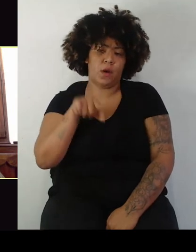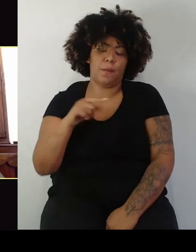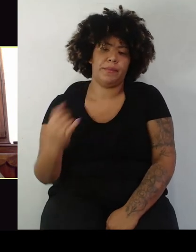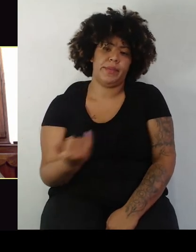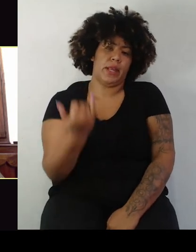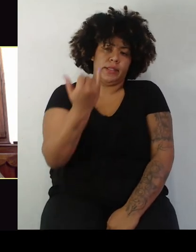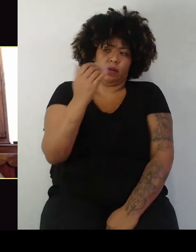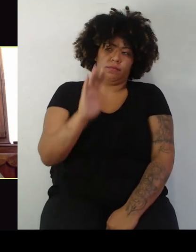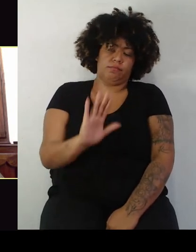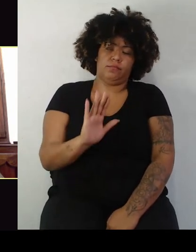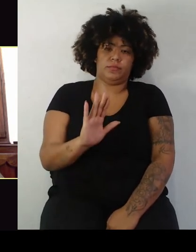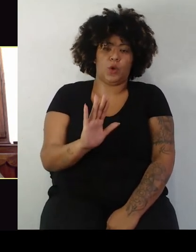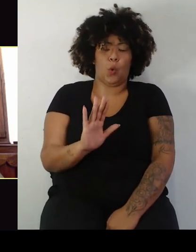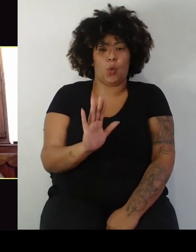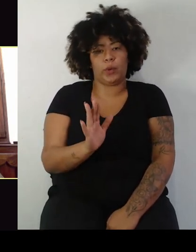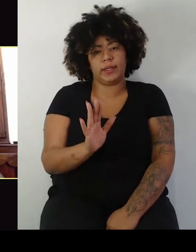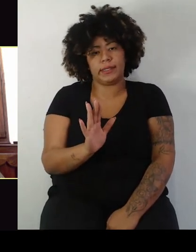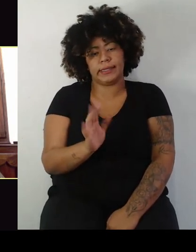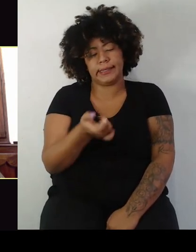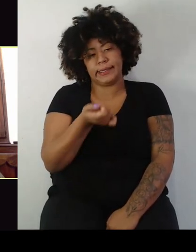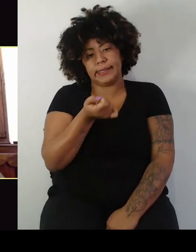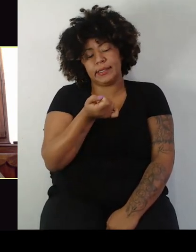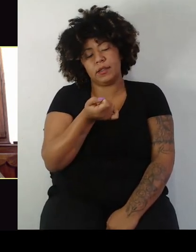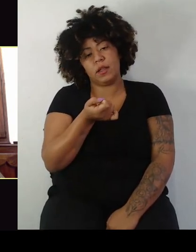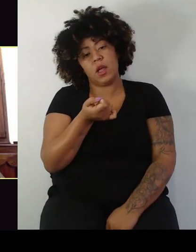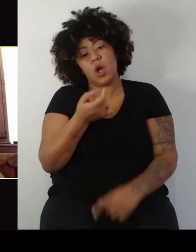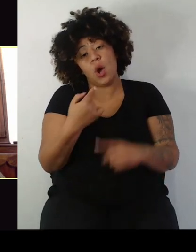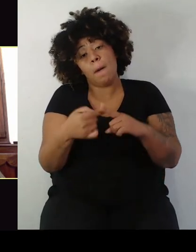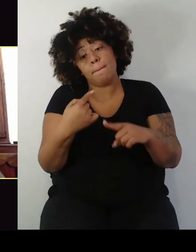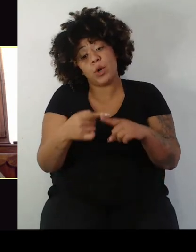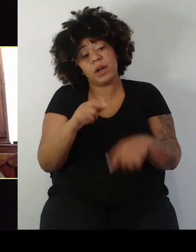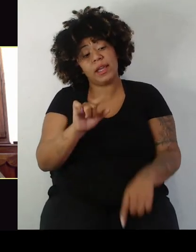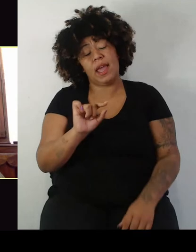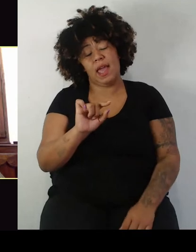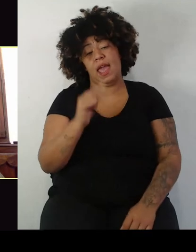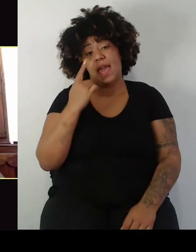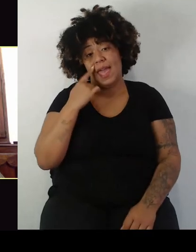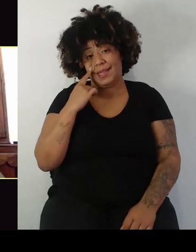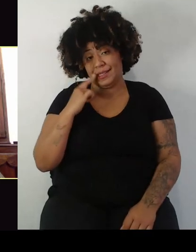porque muitas dessas obras eram dos anos de 1950